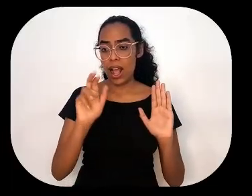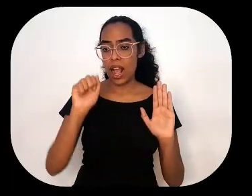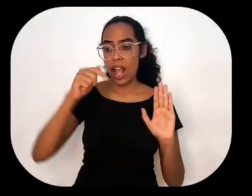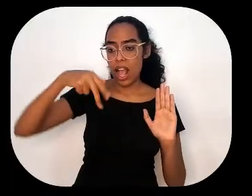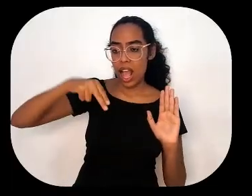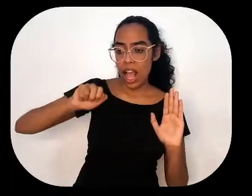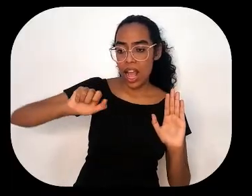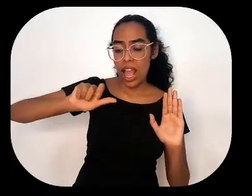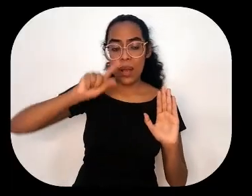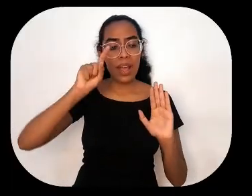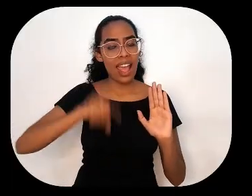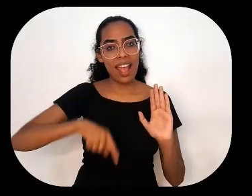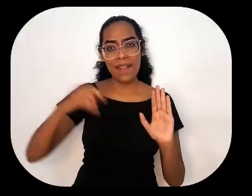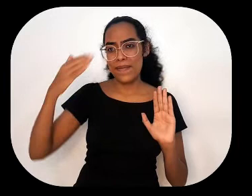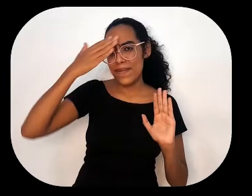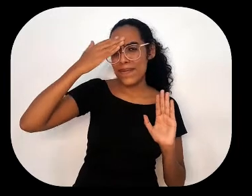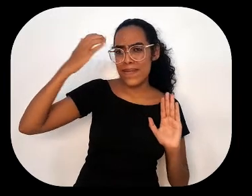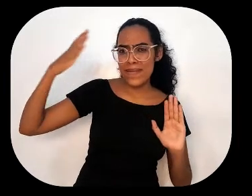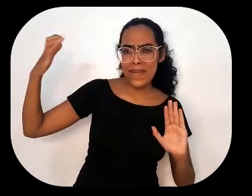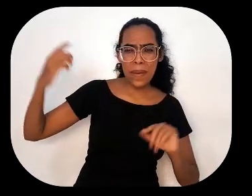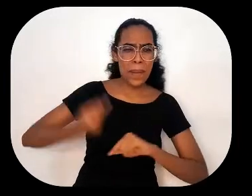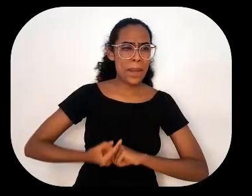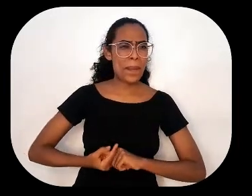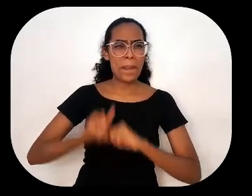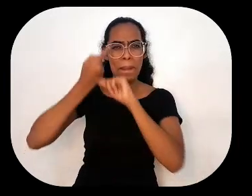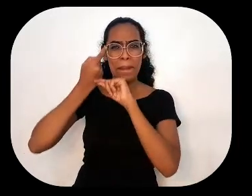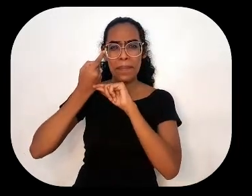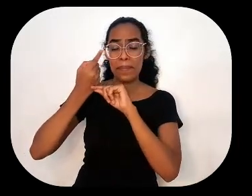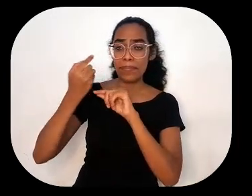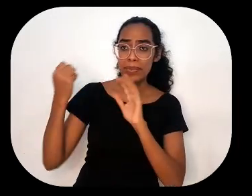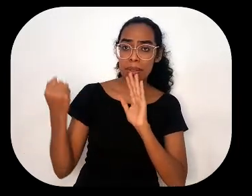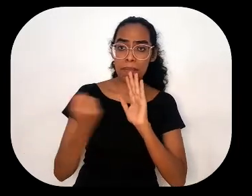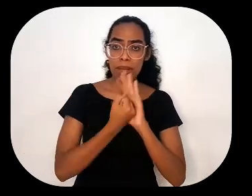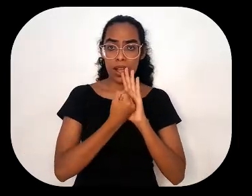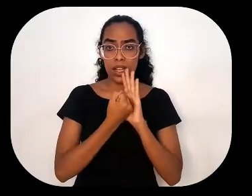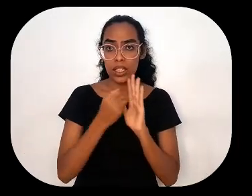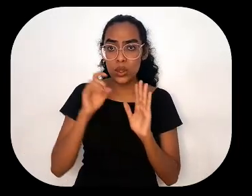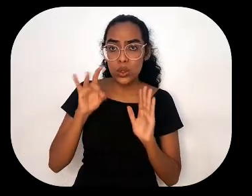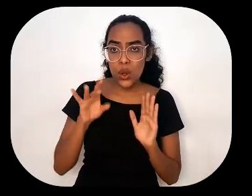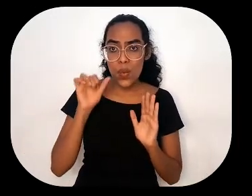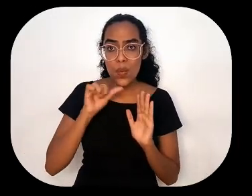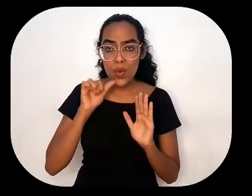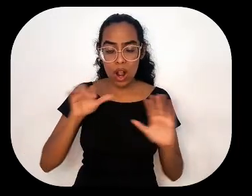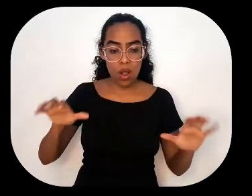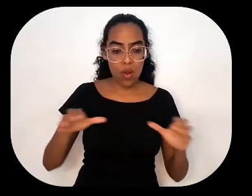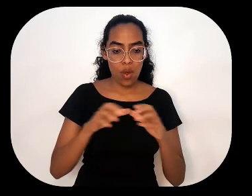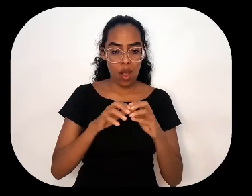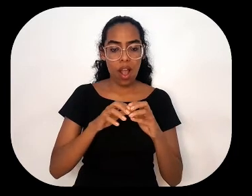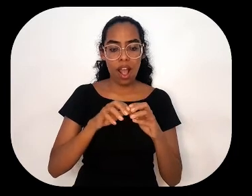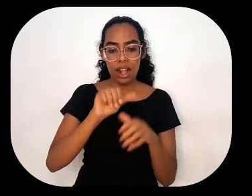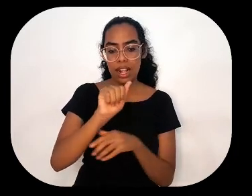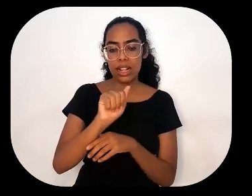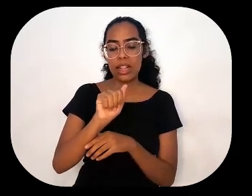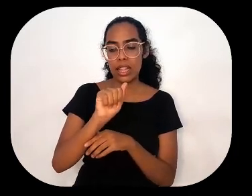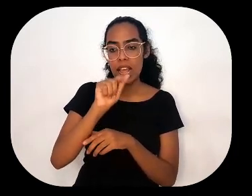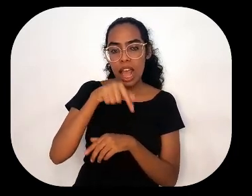das nossas escritores mais importantes né pelo menos a que mais se destacou na não só por ser membro